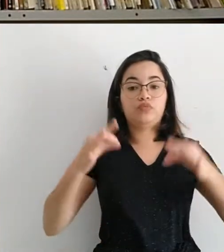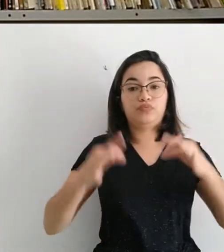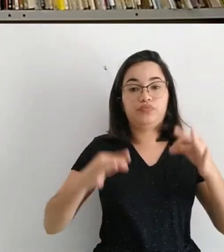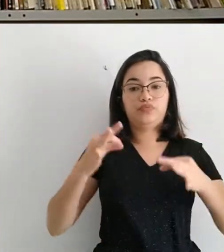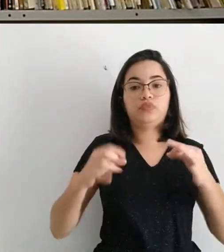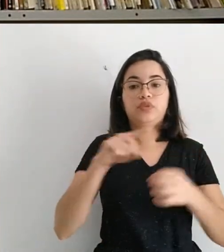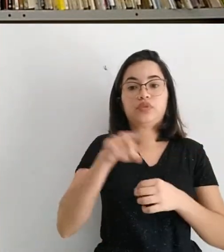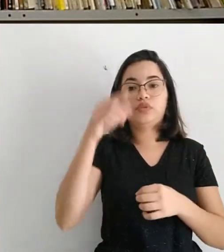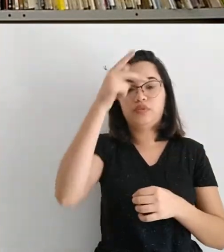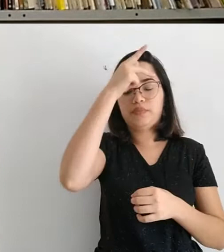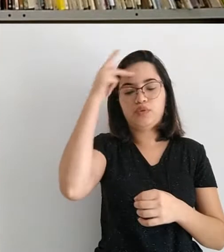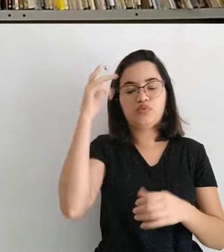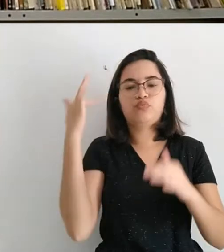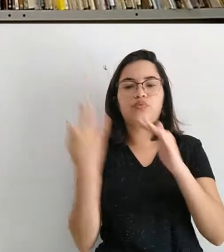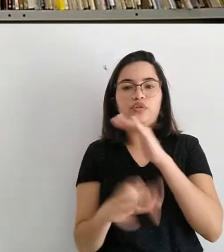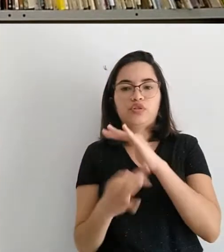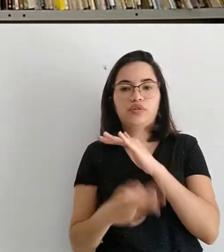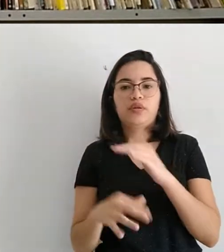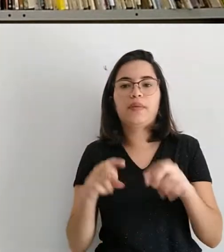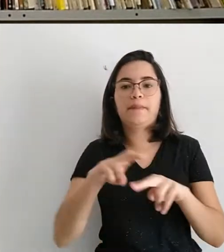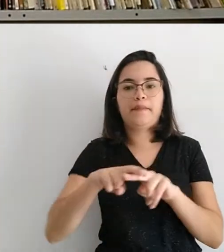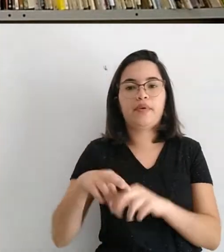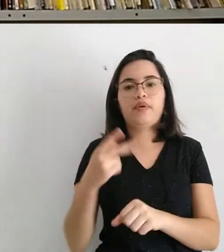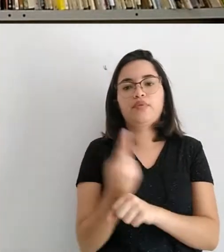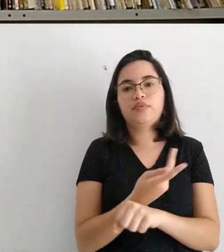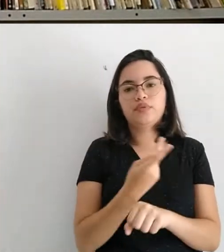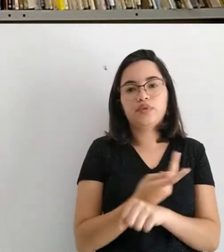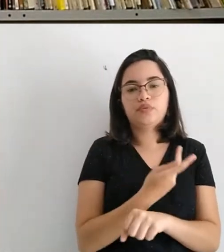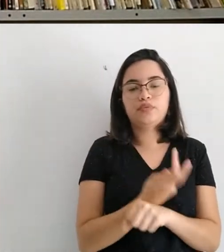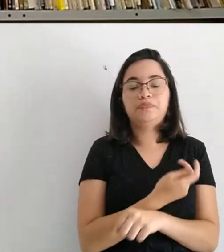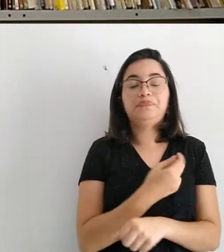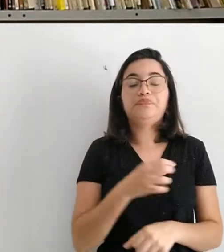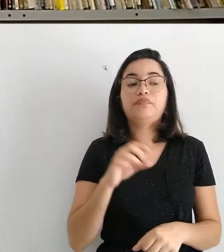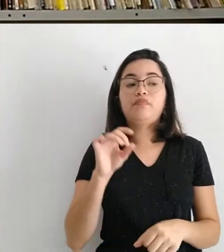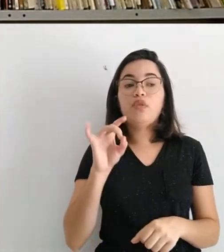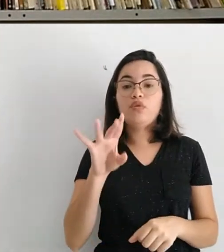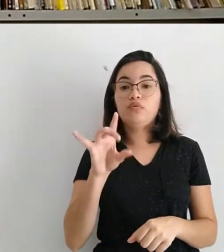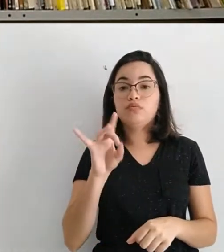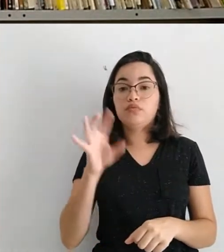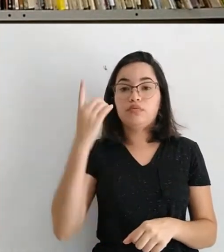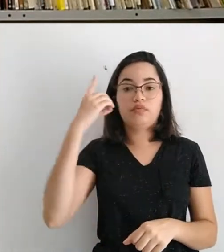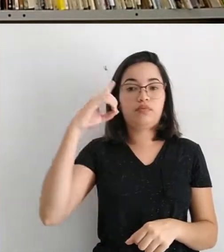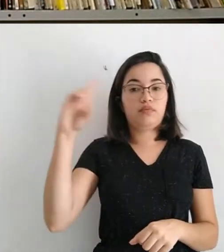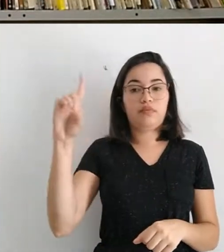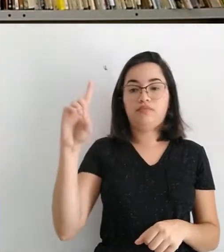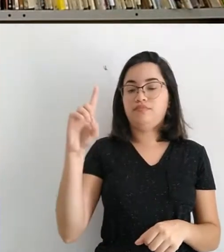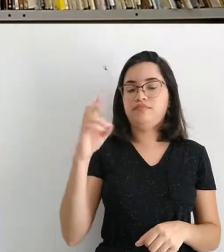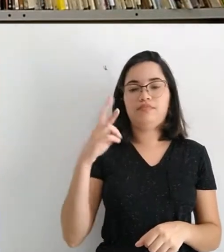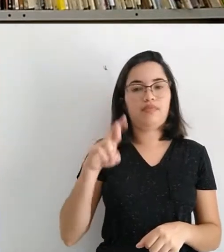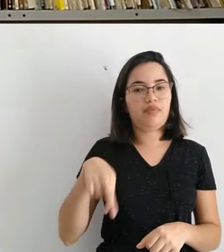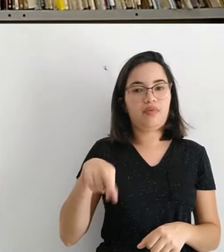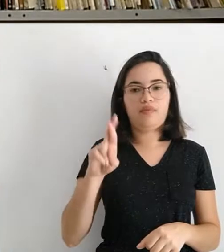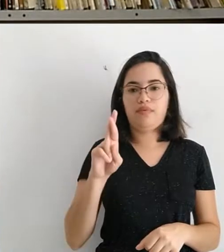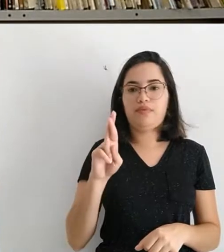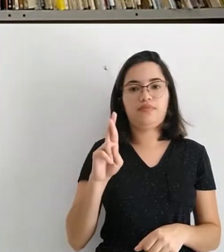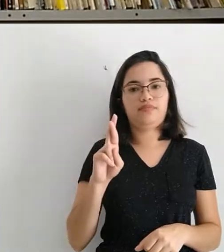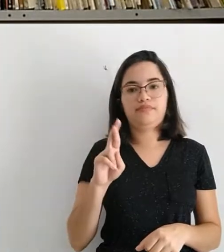julgar essas pessoas e puni-las pelos seus erros. Só que com Deus não é